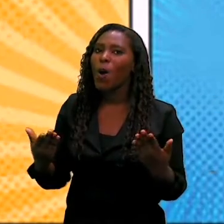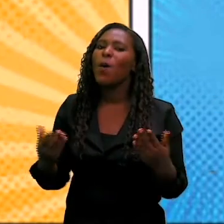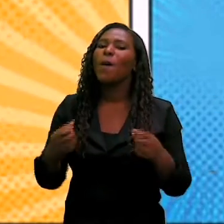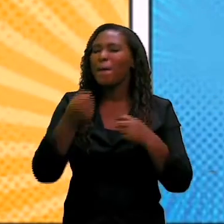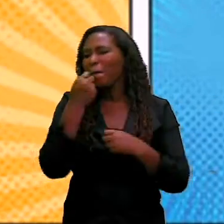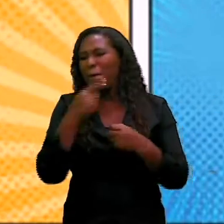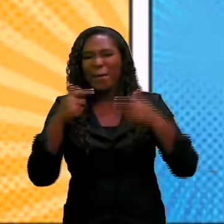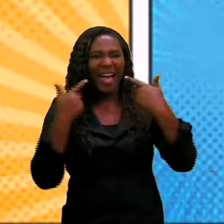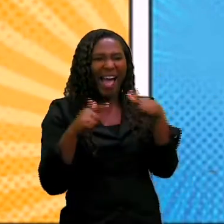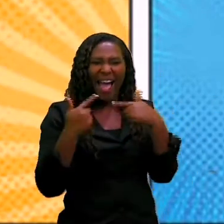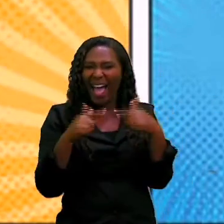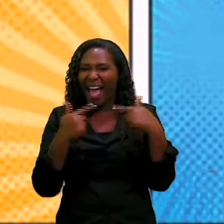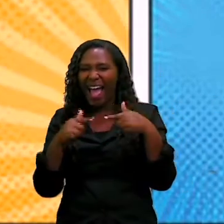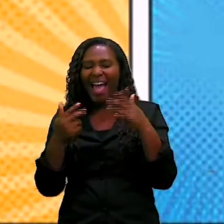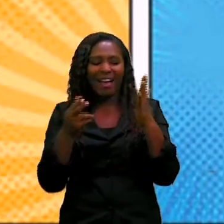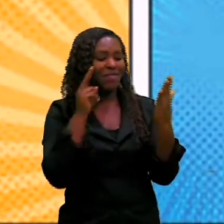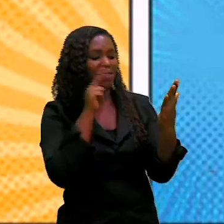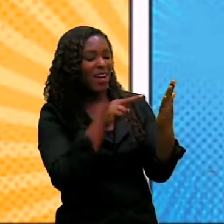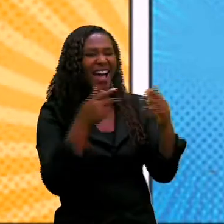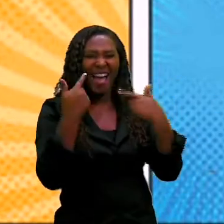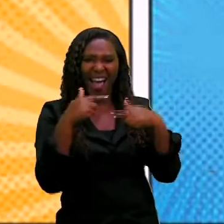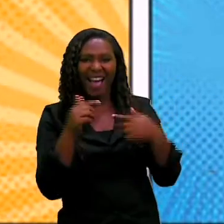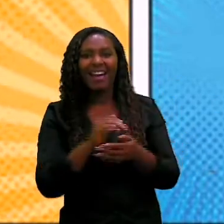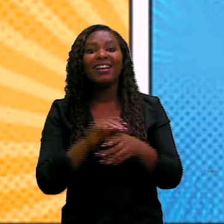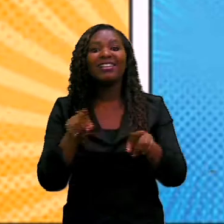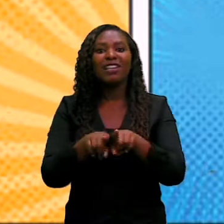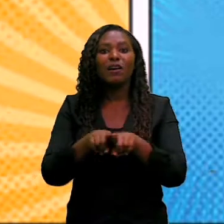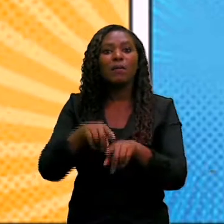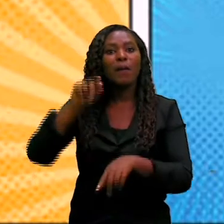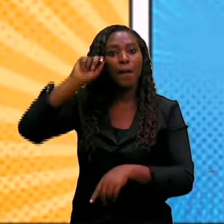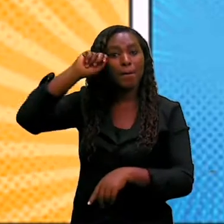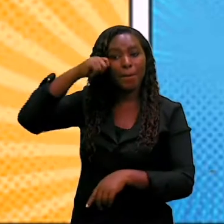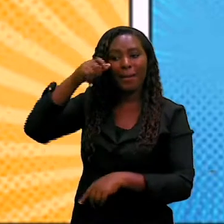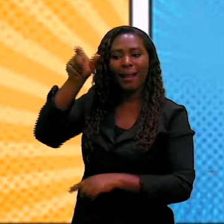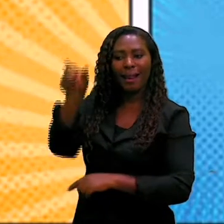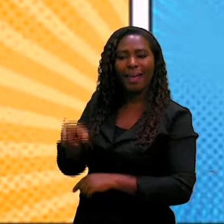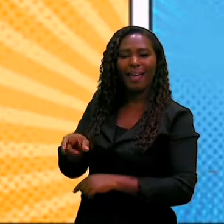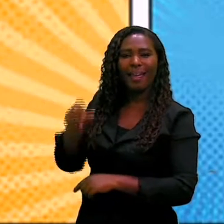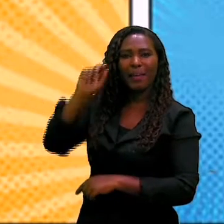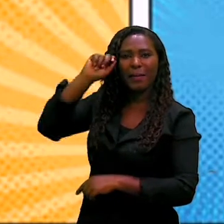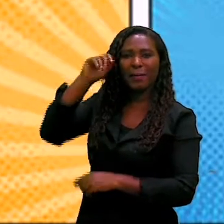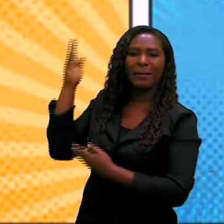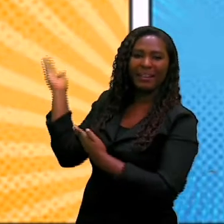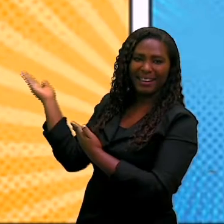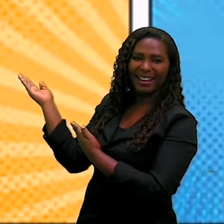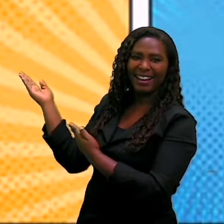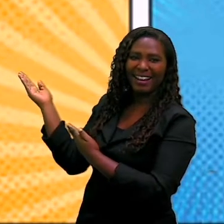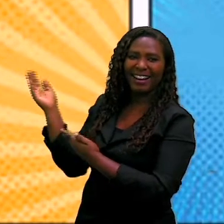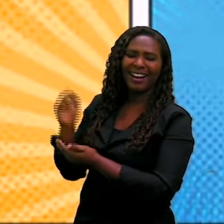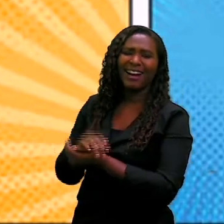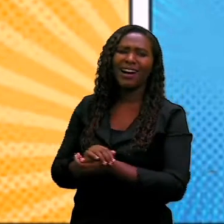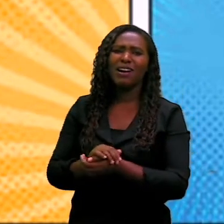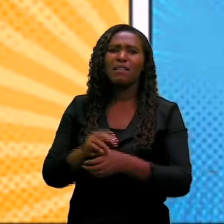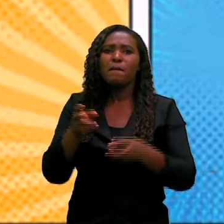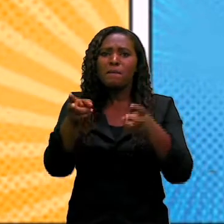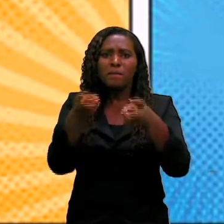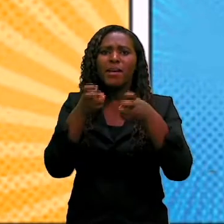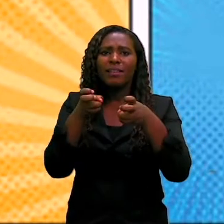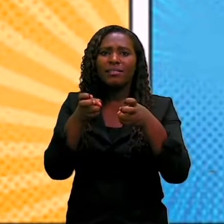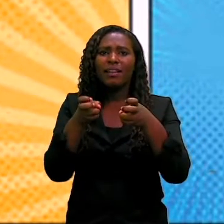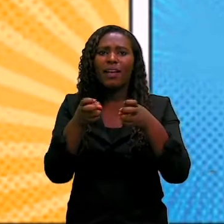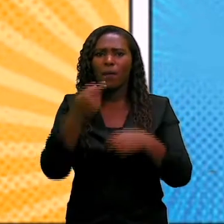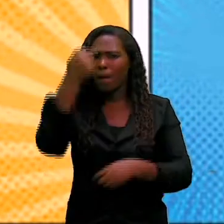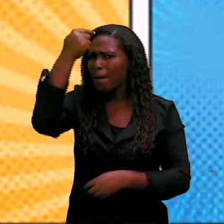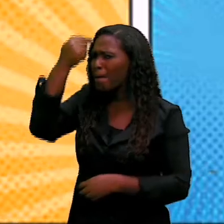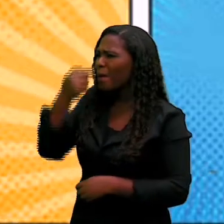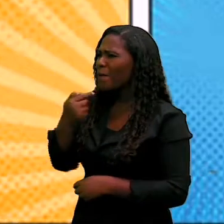que eu falei que eu trouxe dois? Agora a caricatura do Pelé. Olhem ele aí, pessoal, ó. Observem. Observem o quê? Os traços,